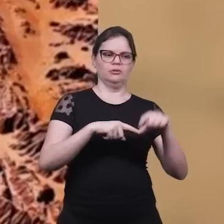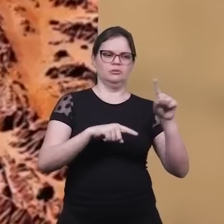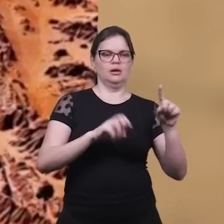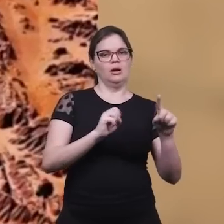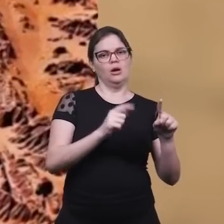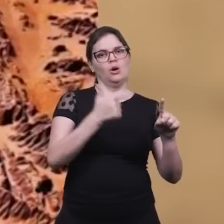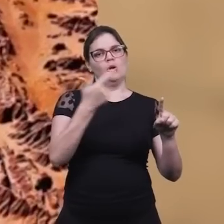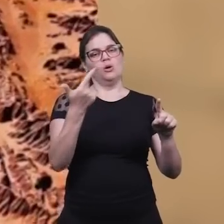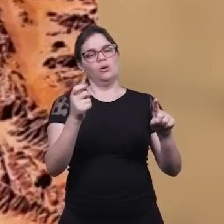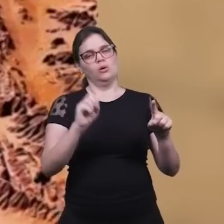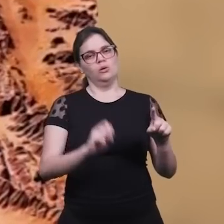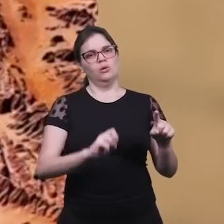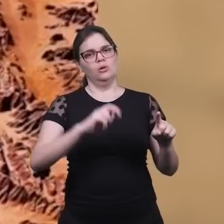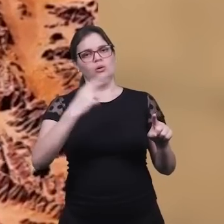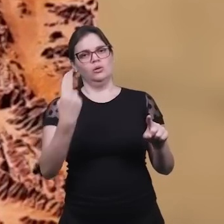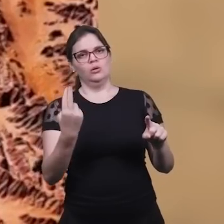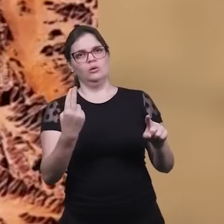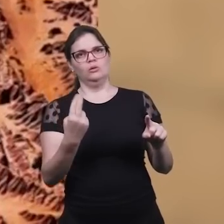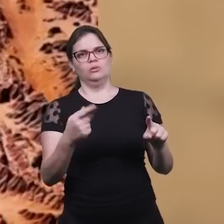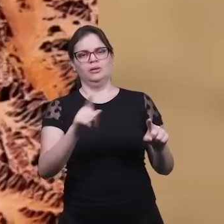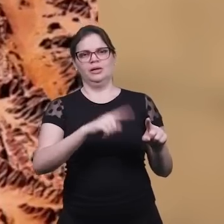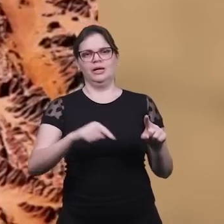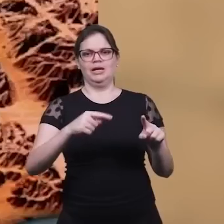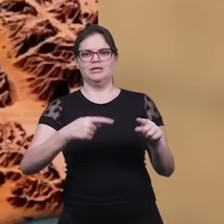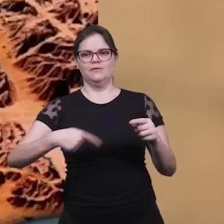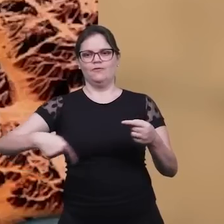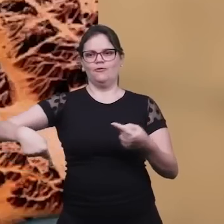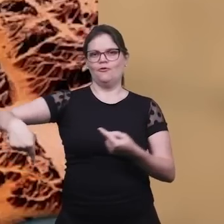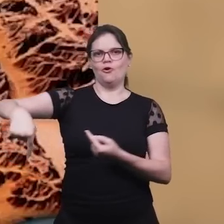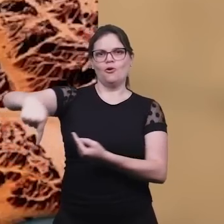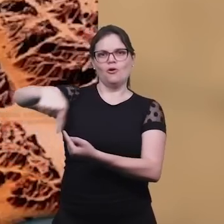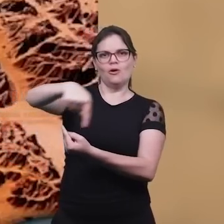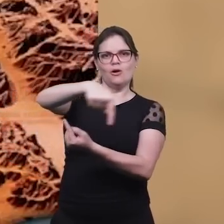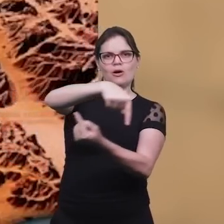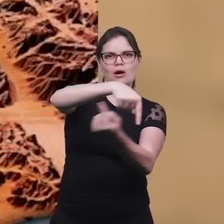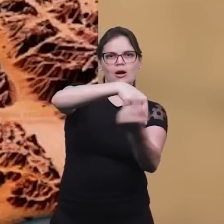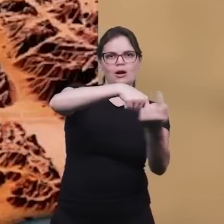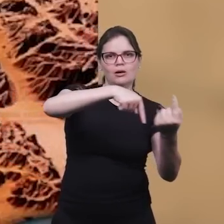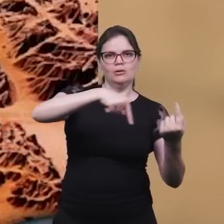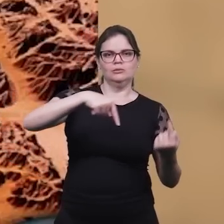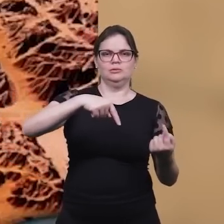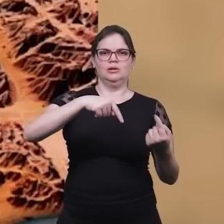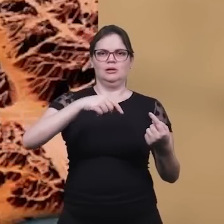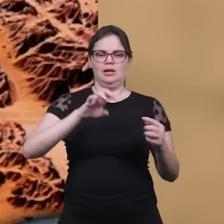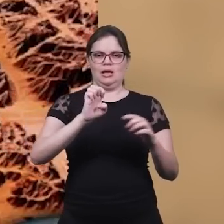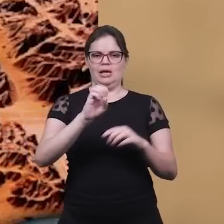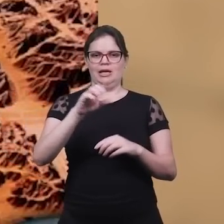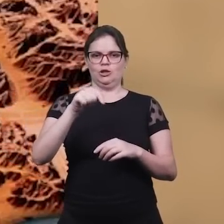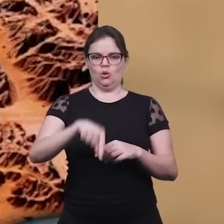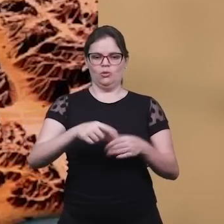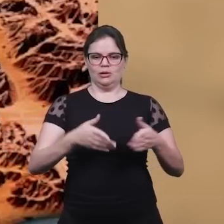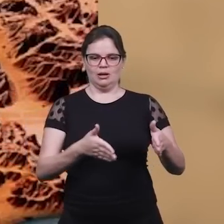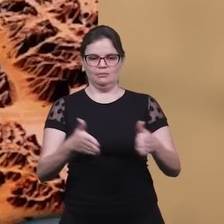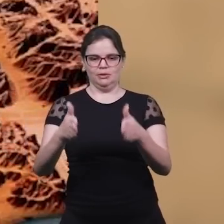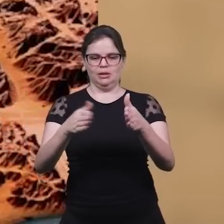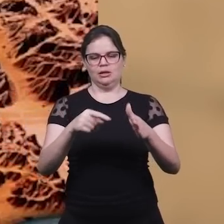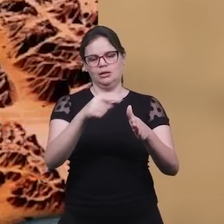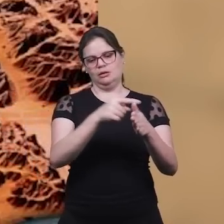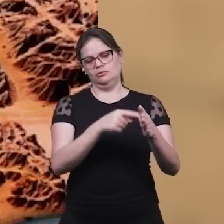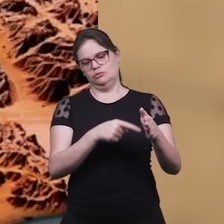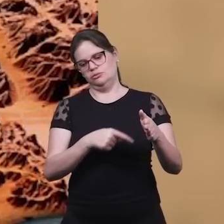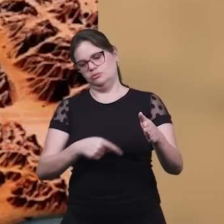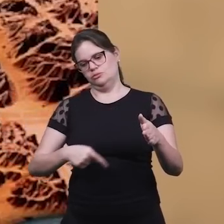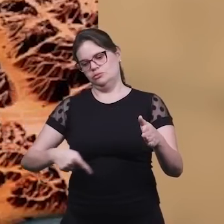outros falam que eles contornaram a região de Edom por fora, né? Isso teria atrasado mais ou menos